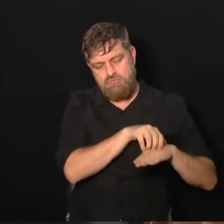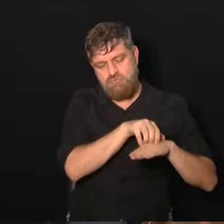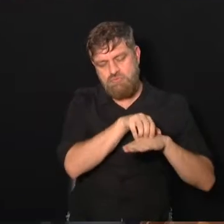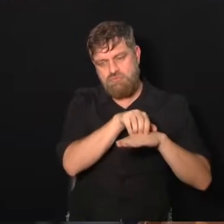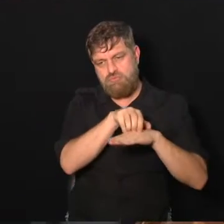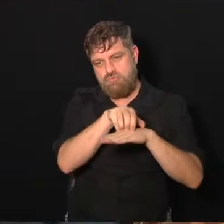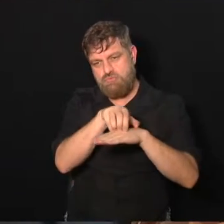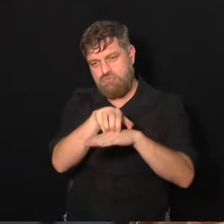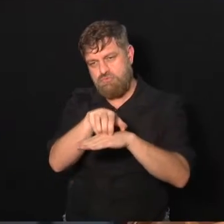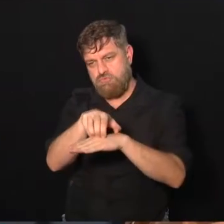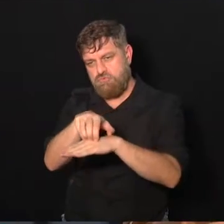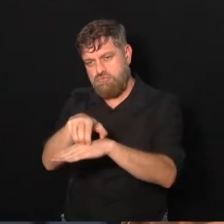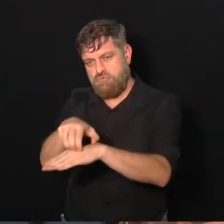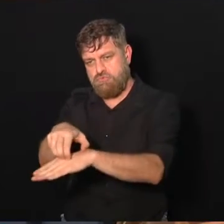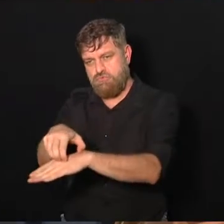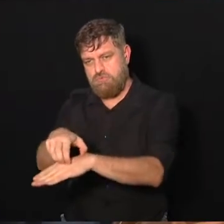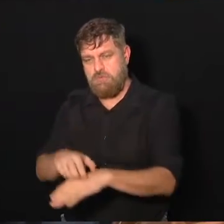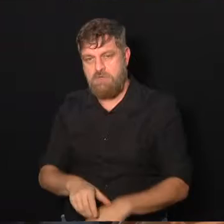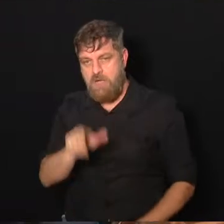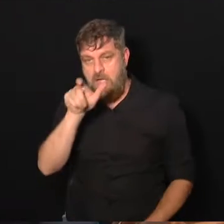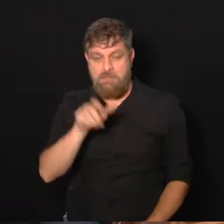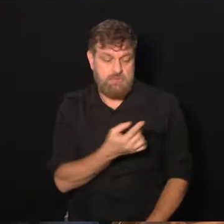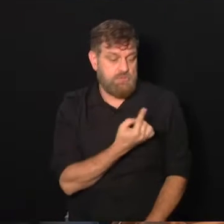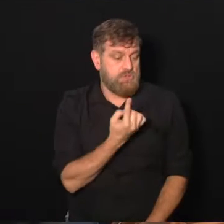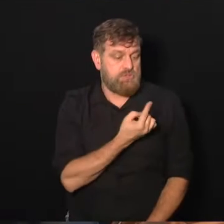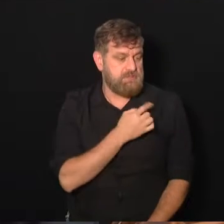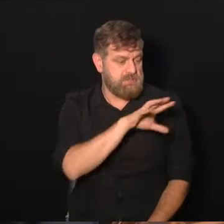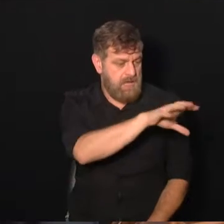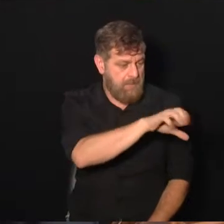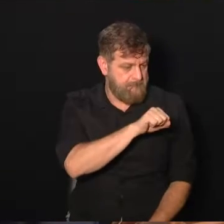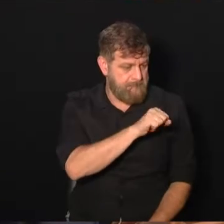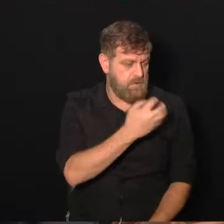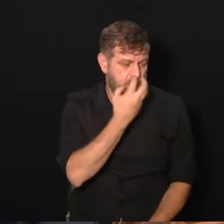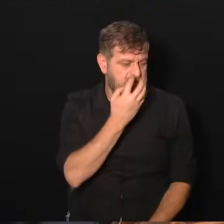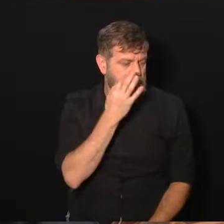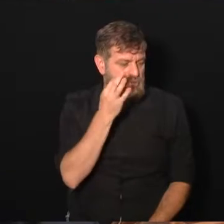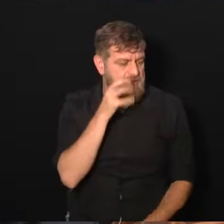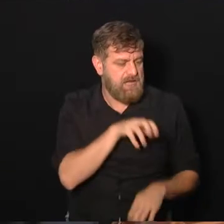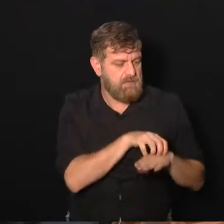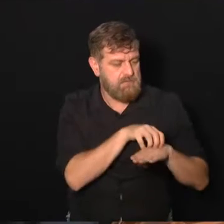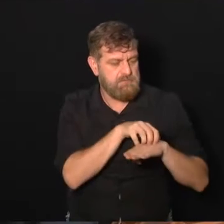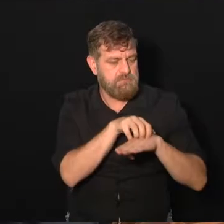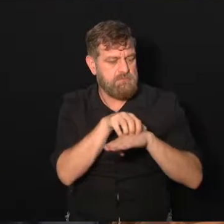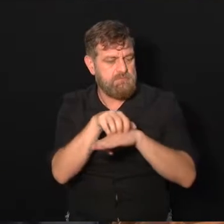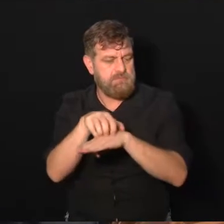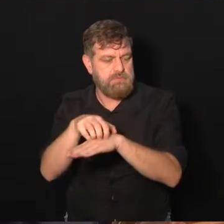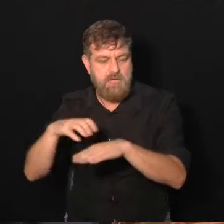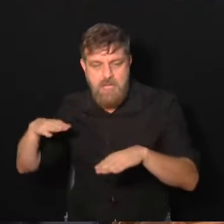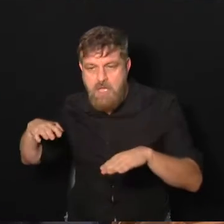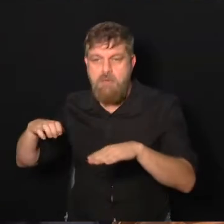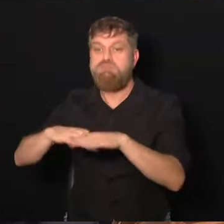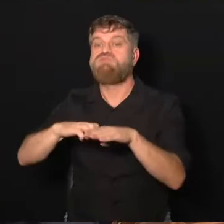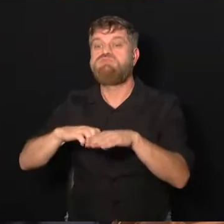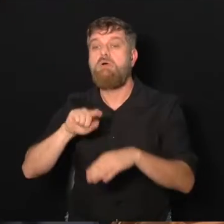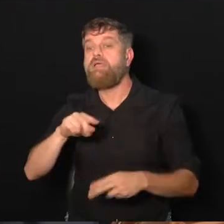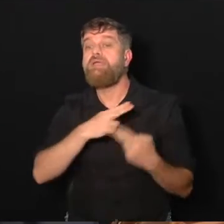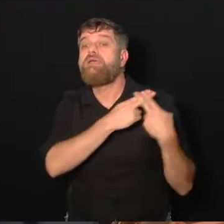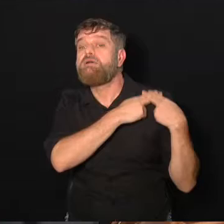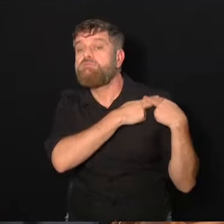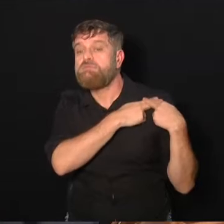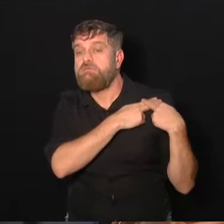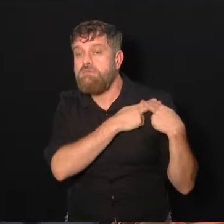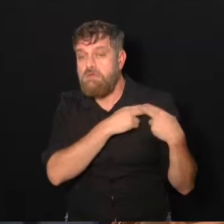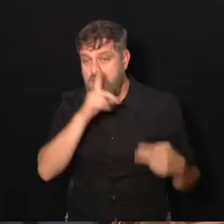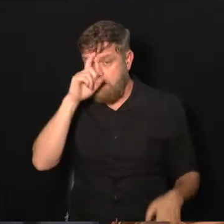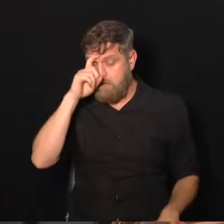pessoa pegar ali sozinha e transportar para algum outro lugar. E isso a gente ficou sem saber, assim, se a clínica